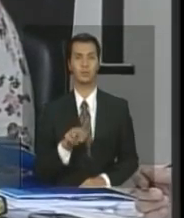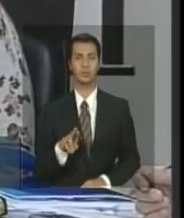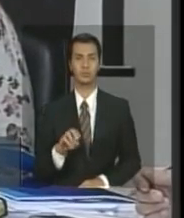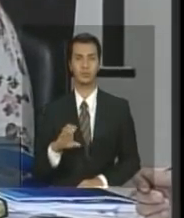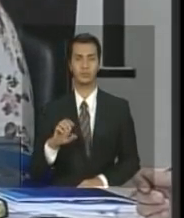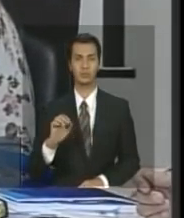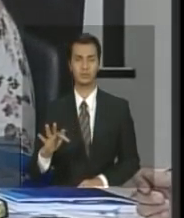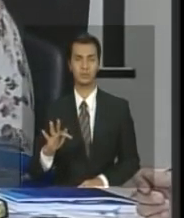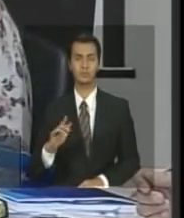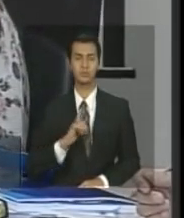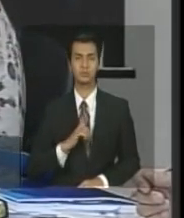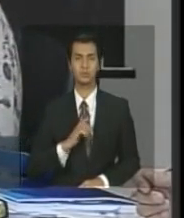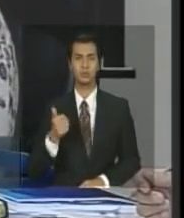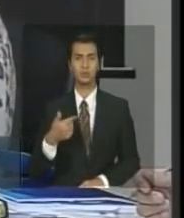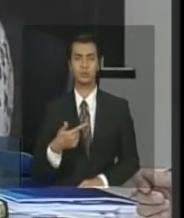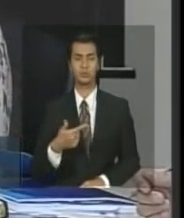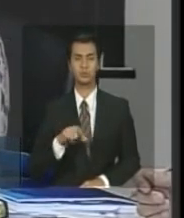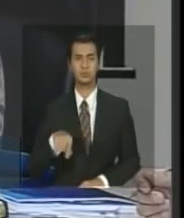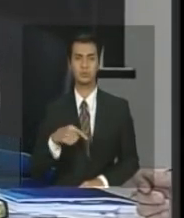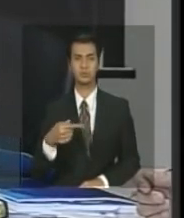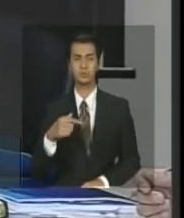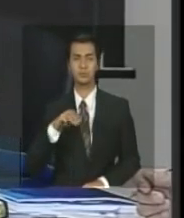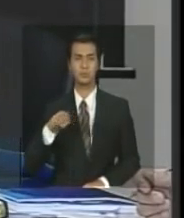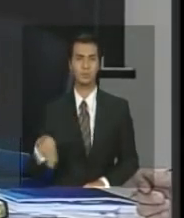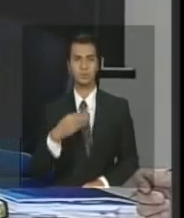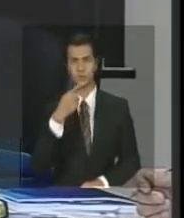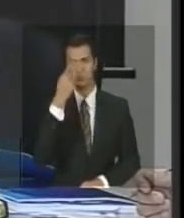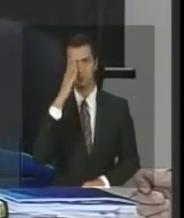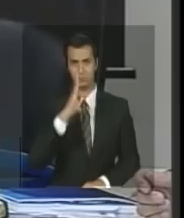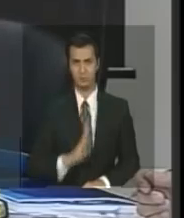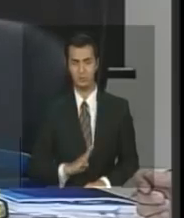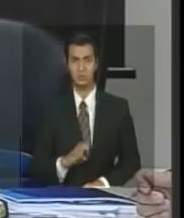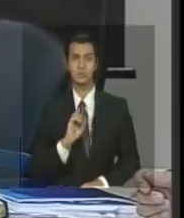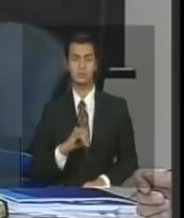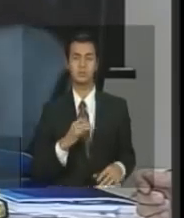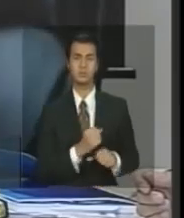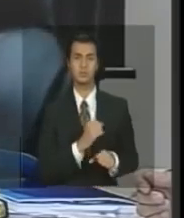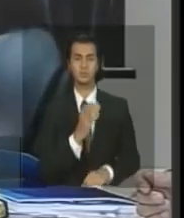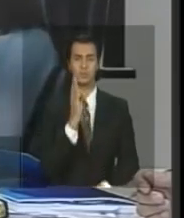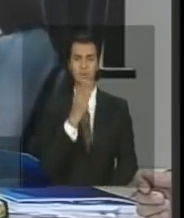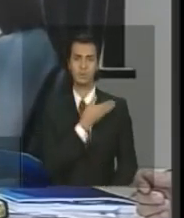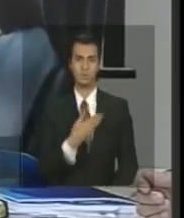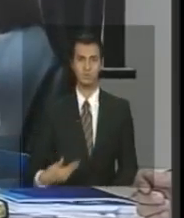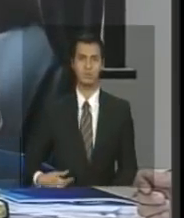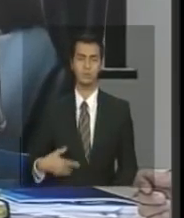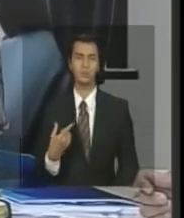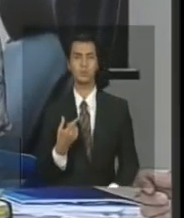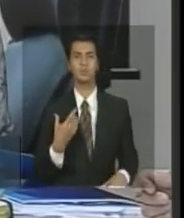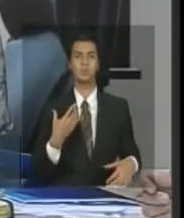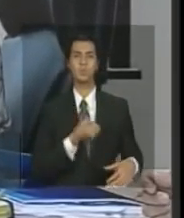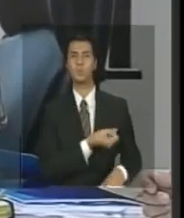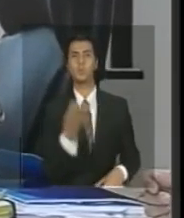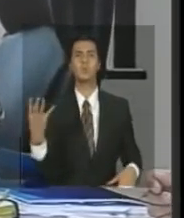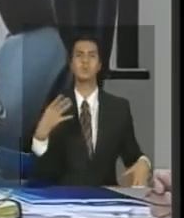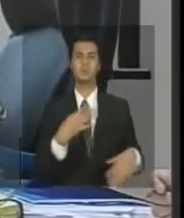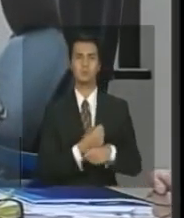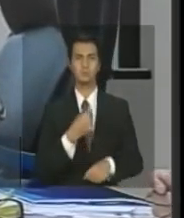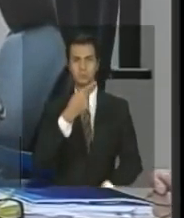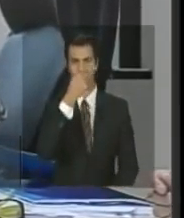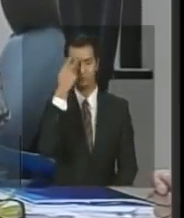entre 12 e 17 anos vivem em situação de extrema pobreza. Se a gente for considerar os dados do governo, qual que seria esse dado? Então, pega os dados